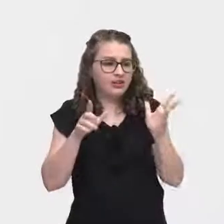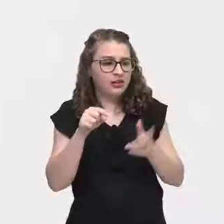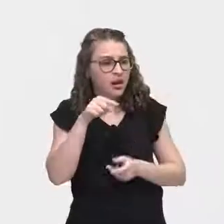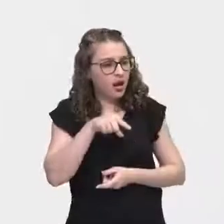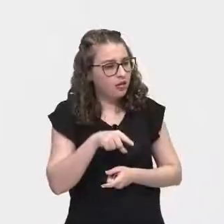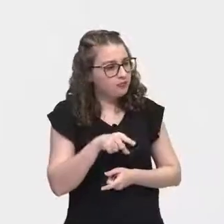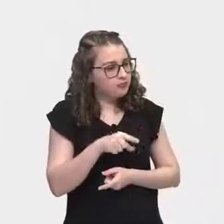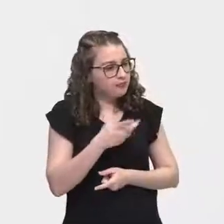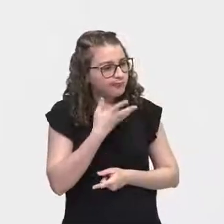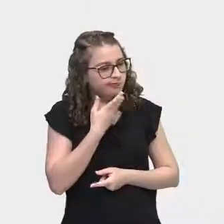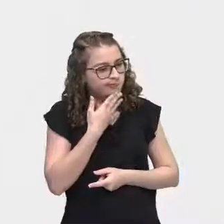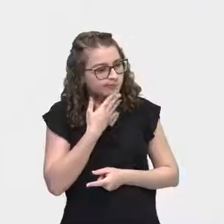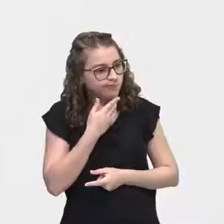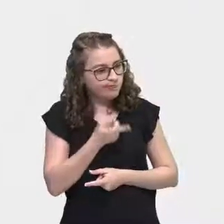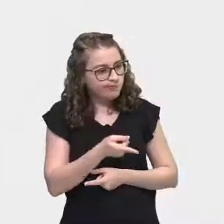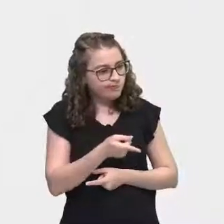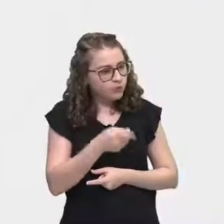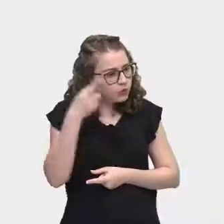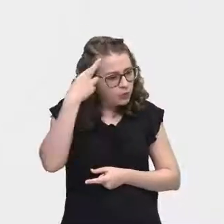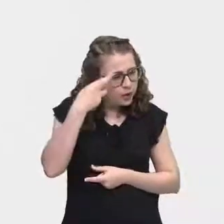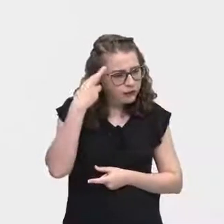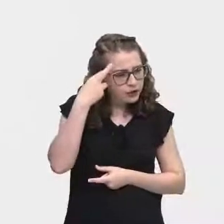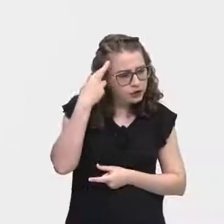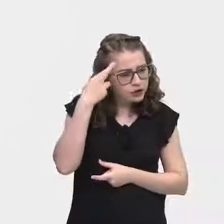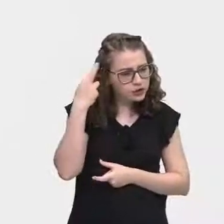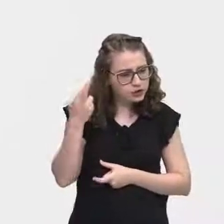tem algo que pode ser pensado.